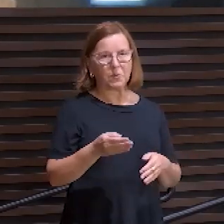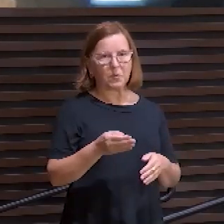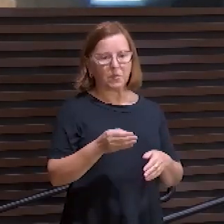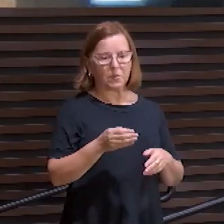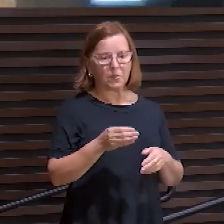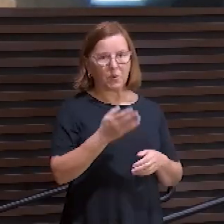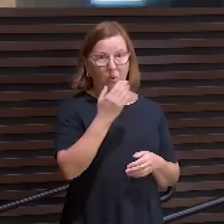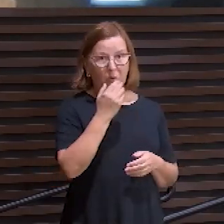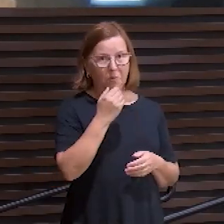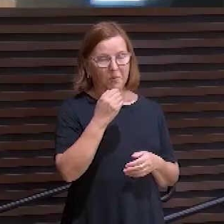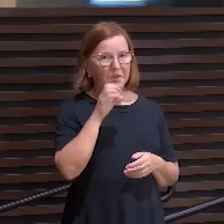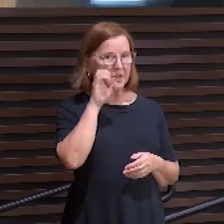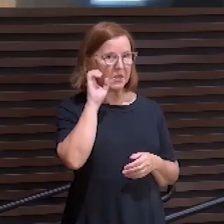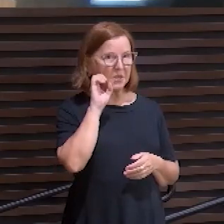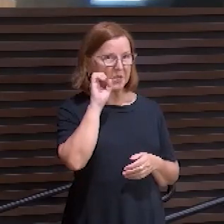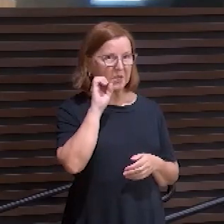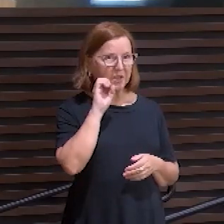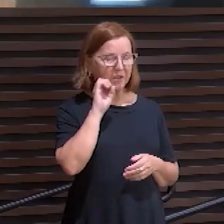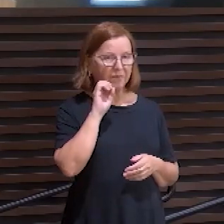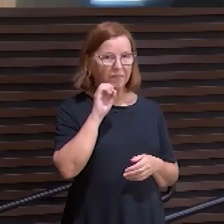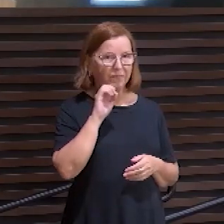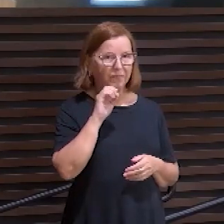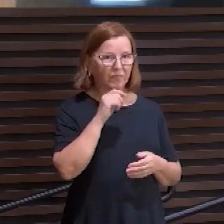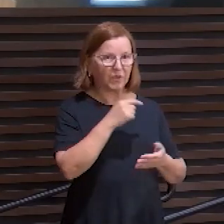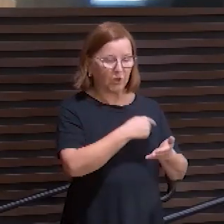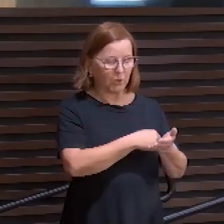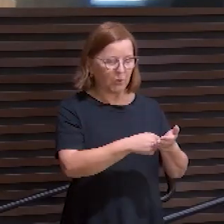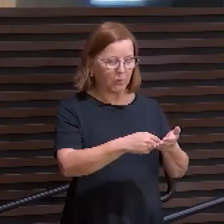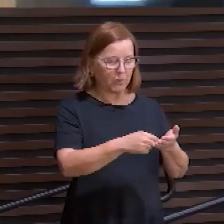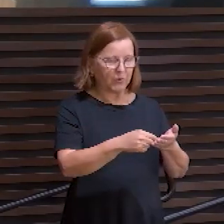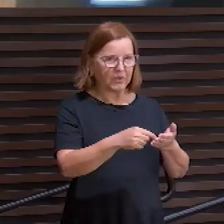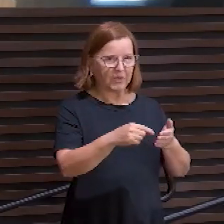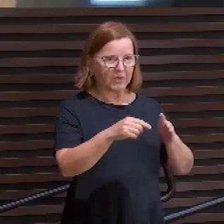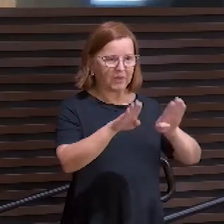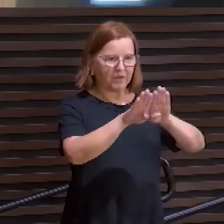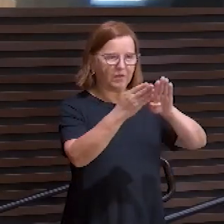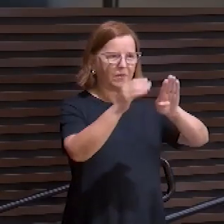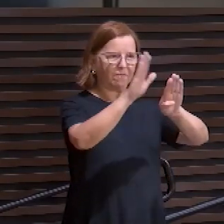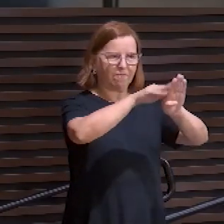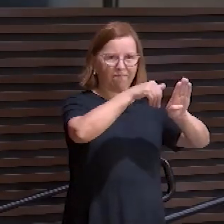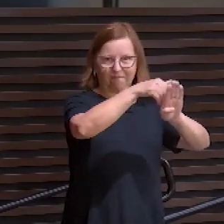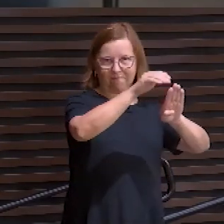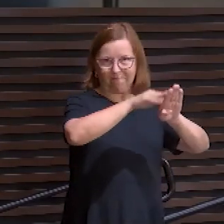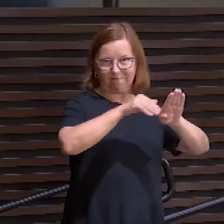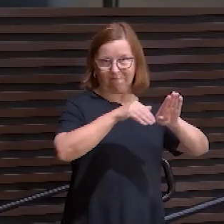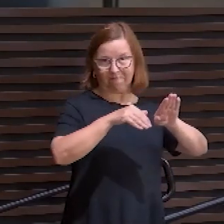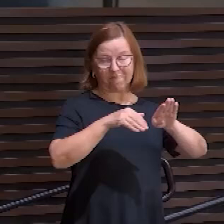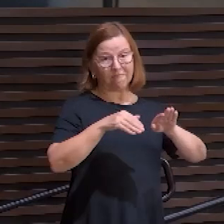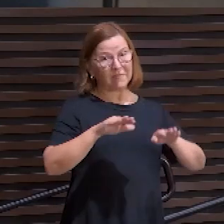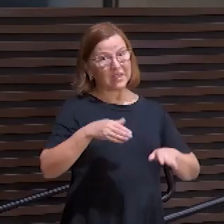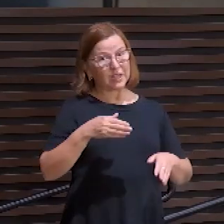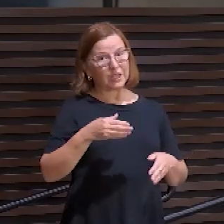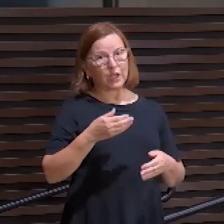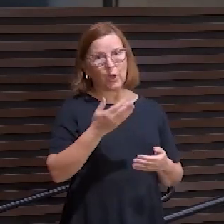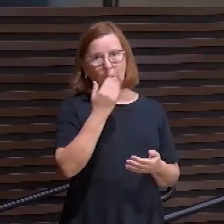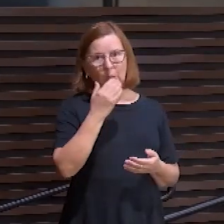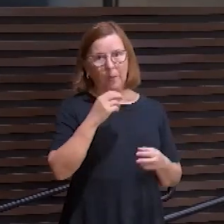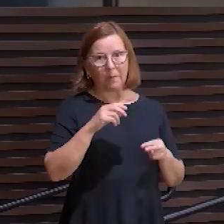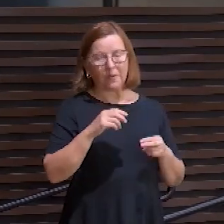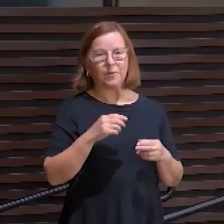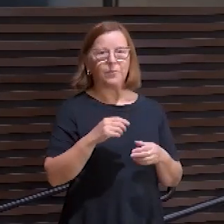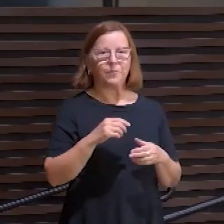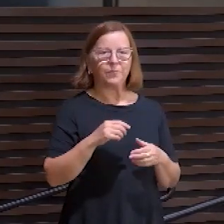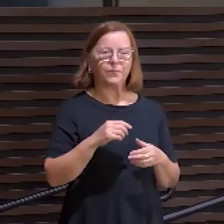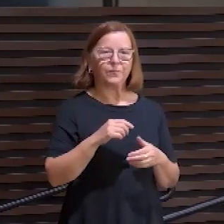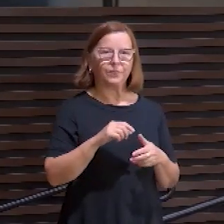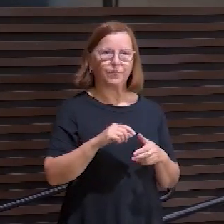aspergido nos umbrais e o cordeiro comido. A Páscoa cristã também